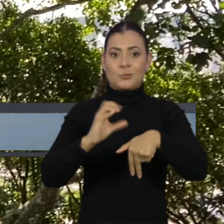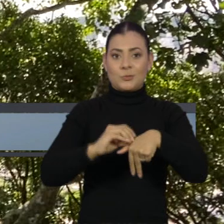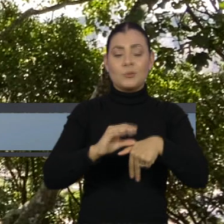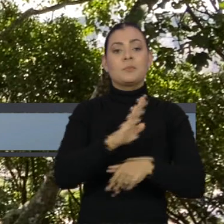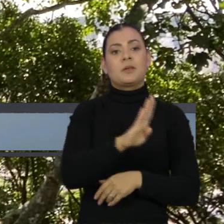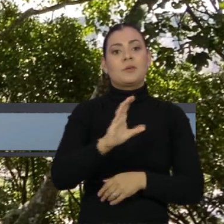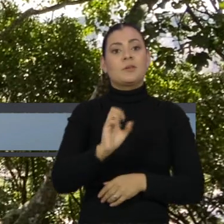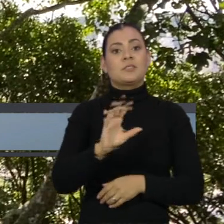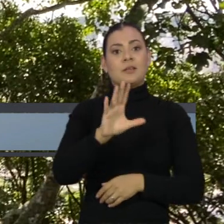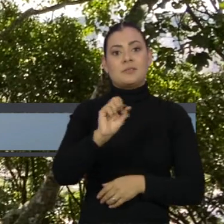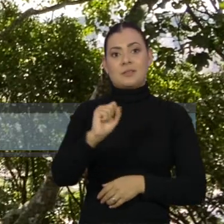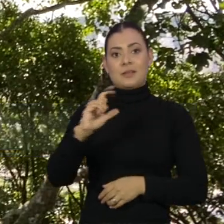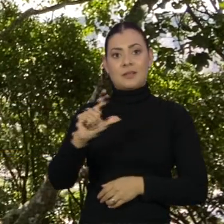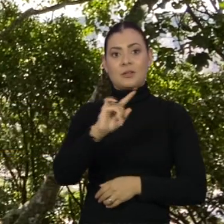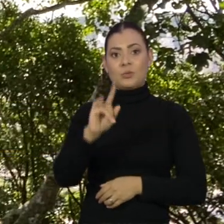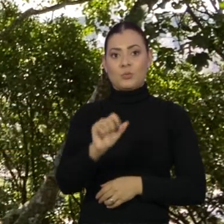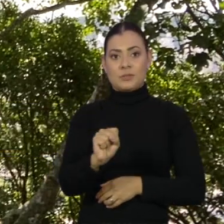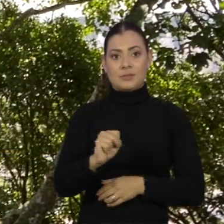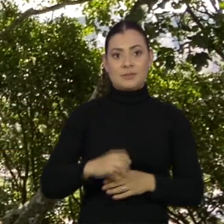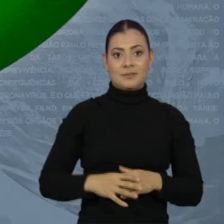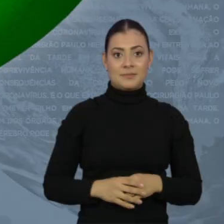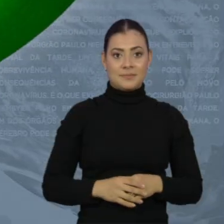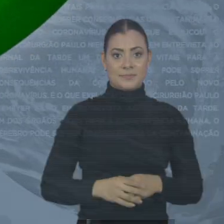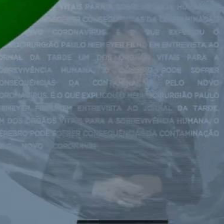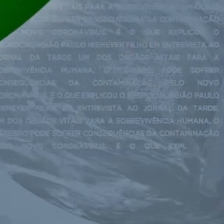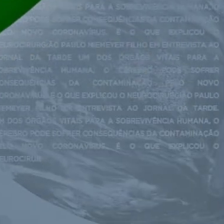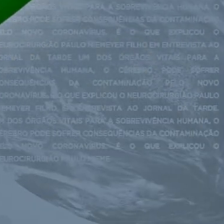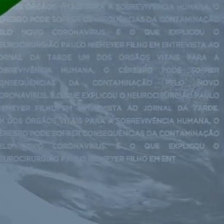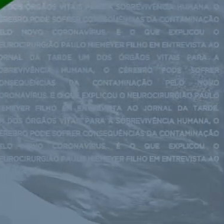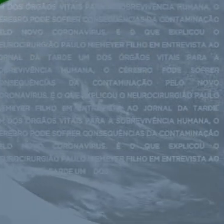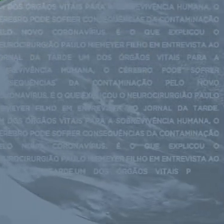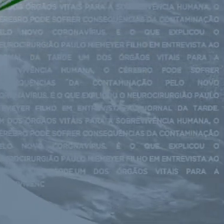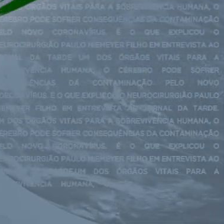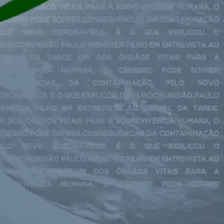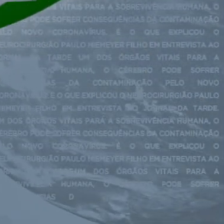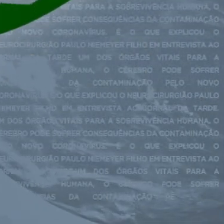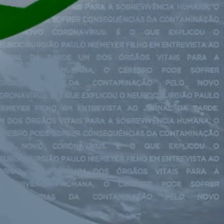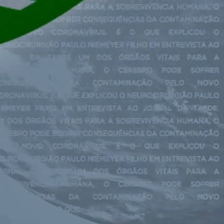Balneário Camboriú Santa Catarina Luiz turatti e